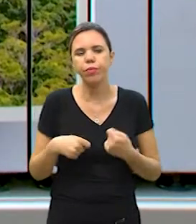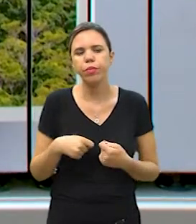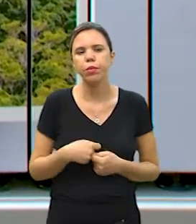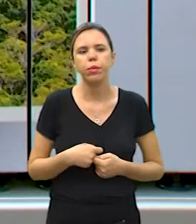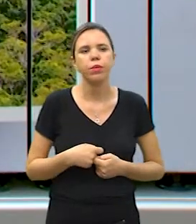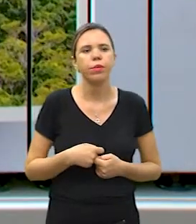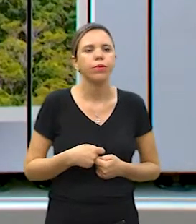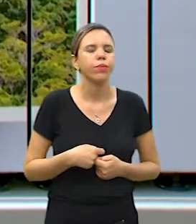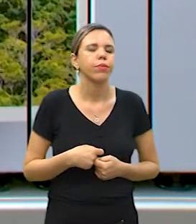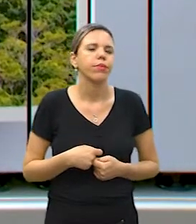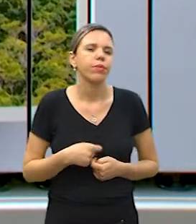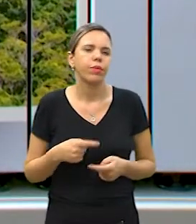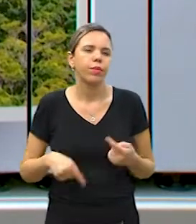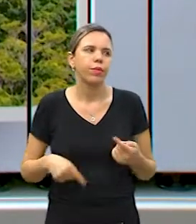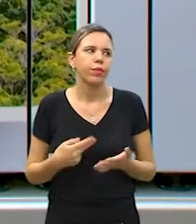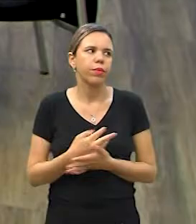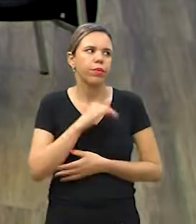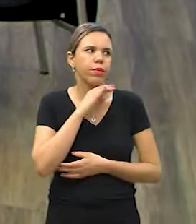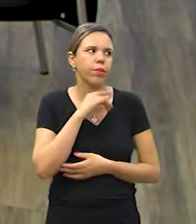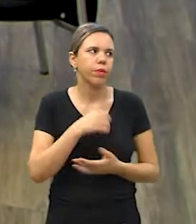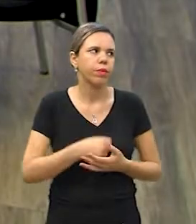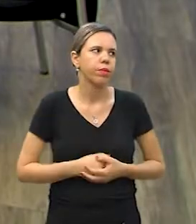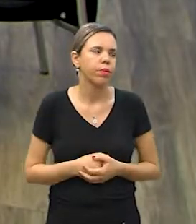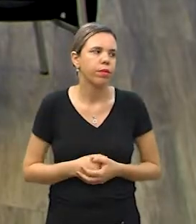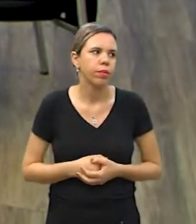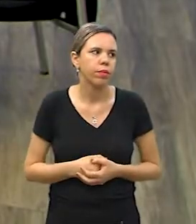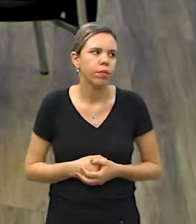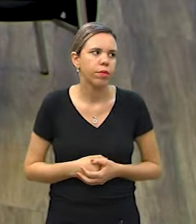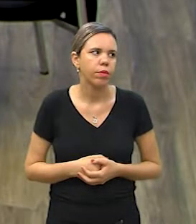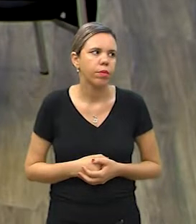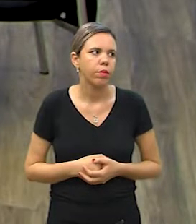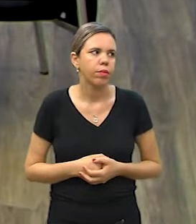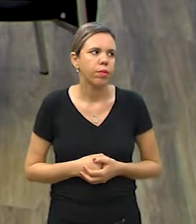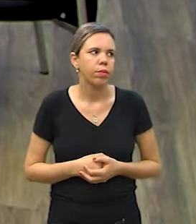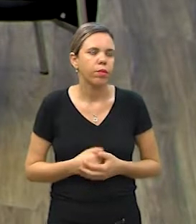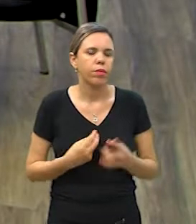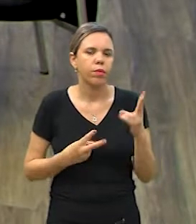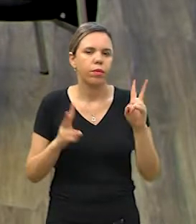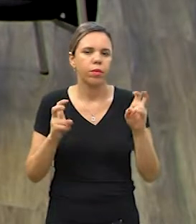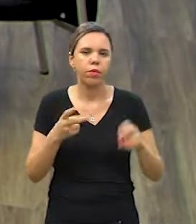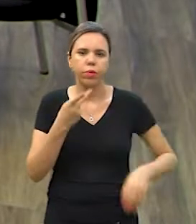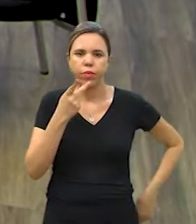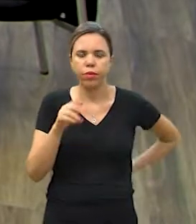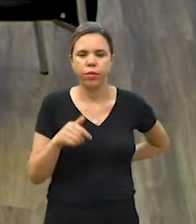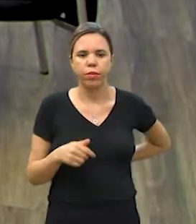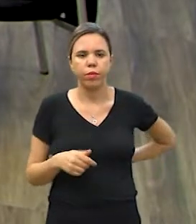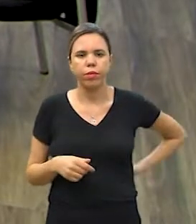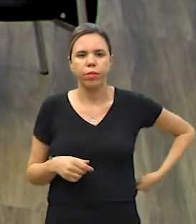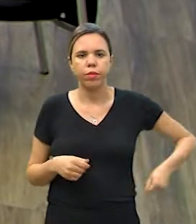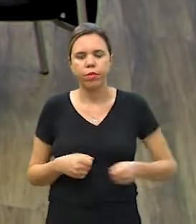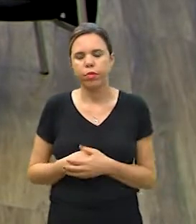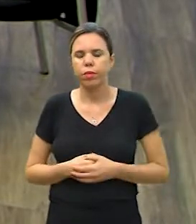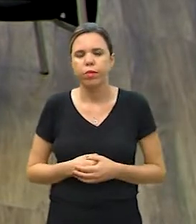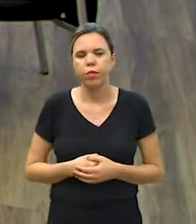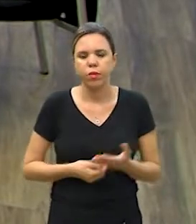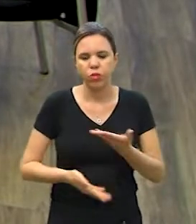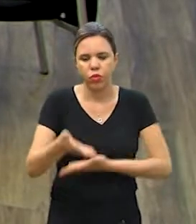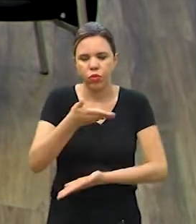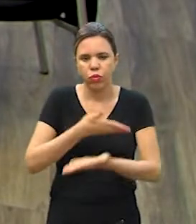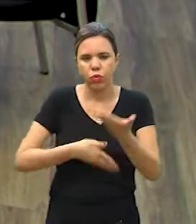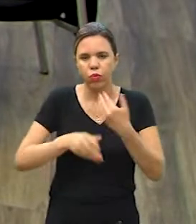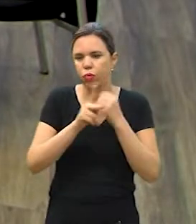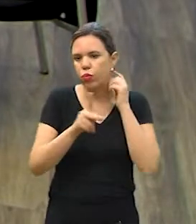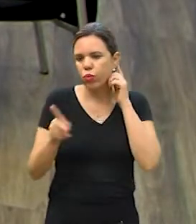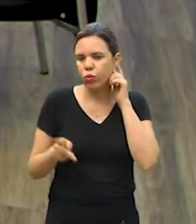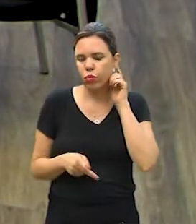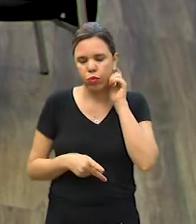negócio totalmente descabido, assim. Solange, dois assuntos que eu quero estar com você, então. A rotatividade